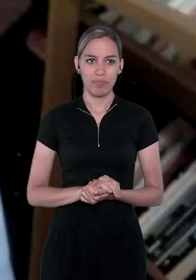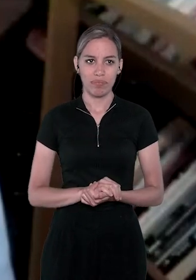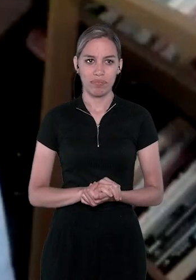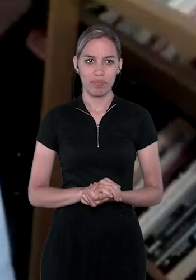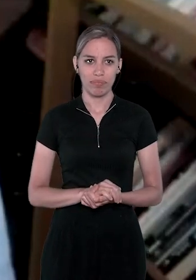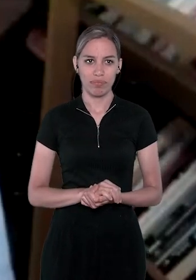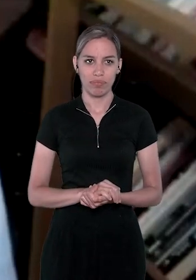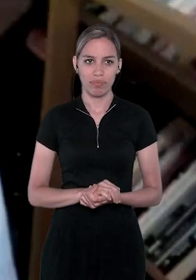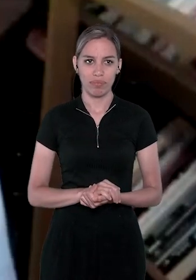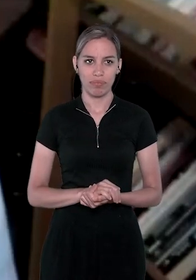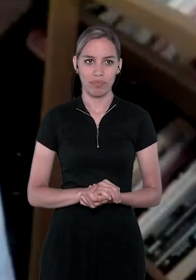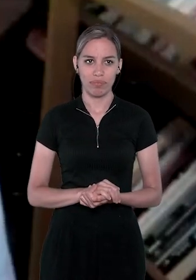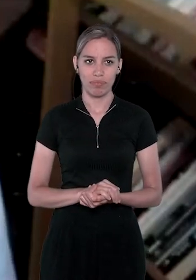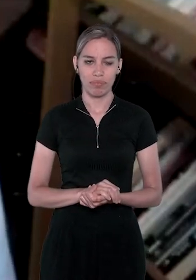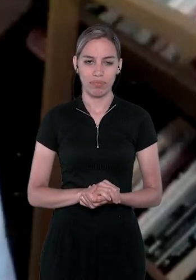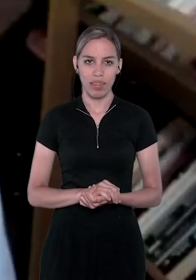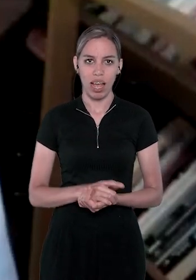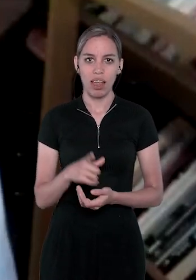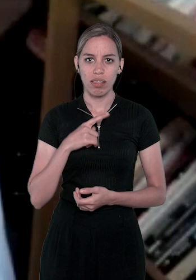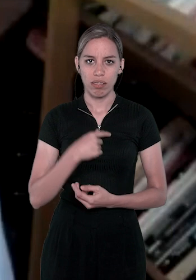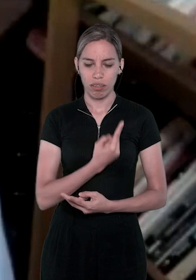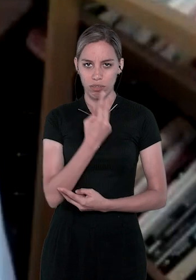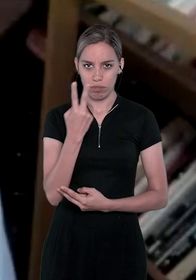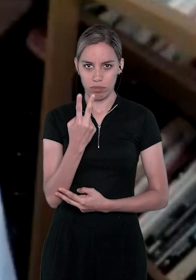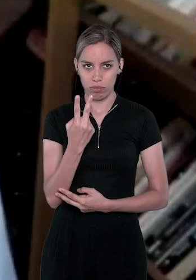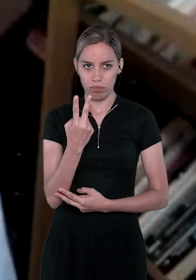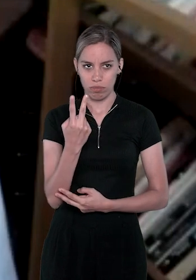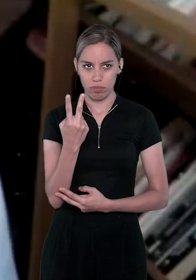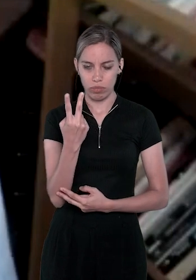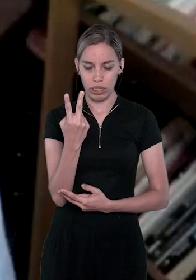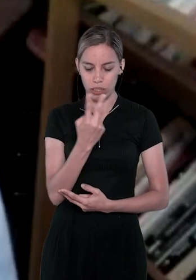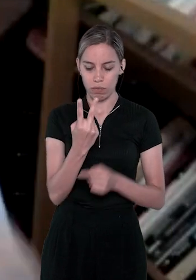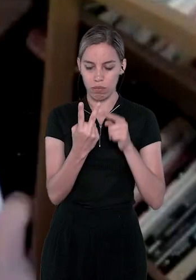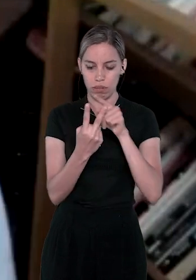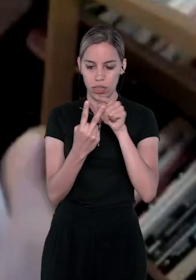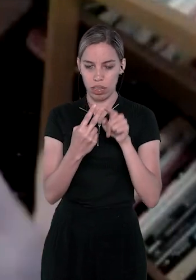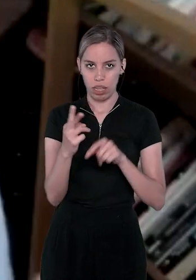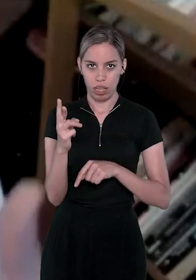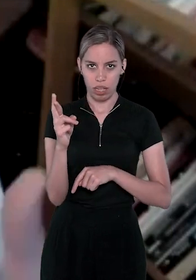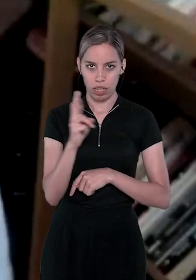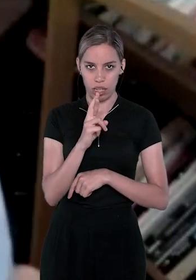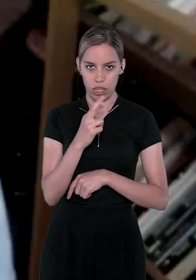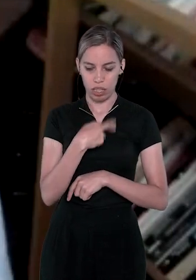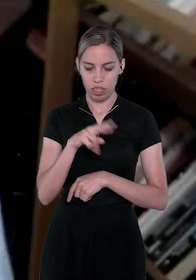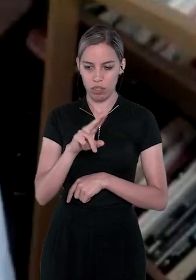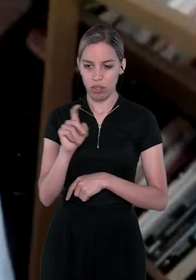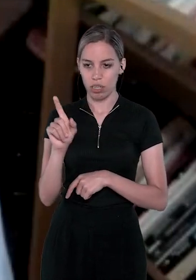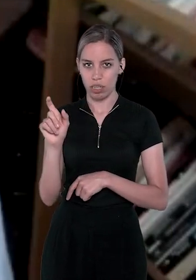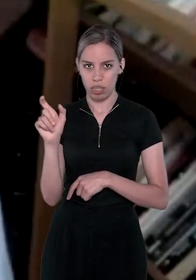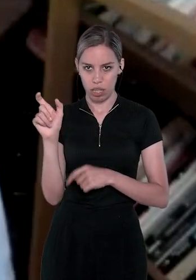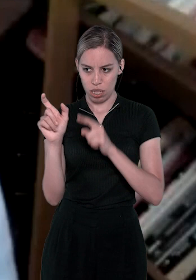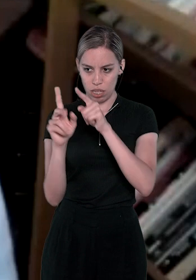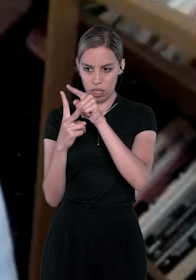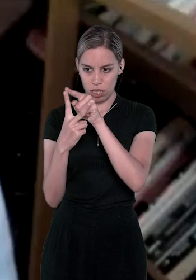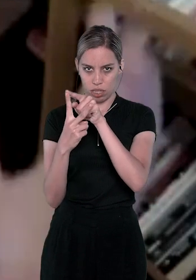slam e o rap são às vezes muito violentos, né? Mas eles estão mostrando ali o seguinte: